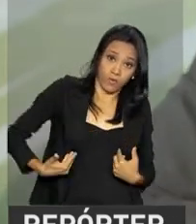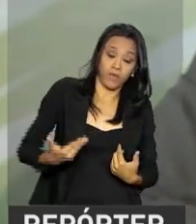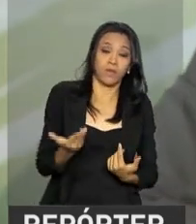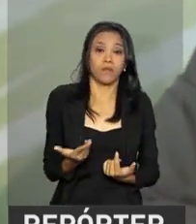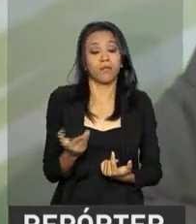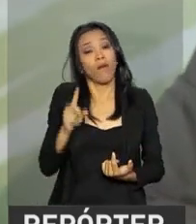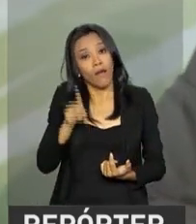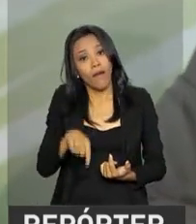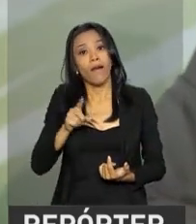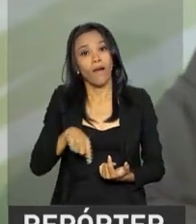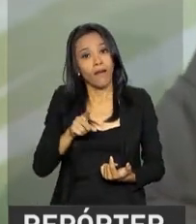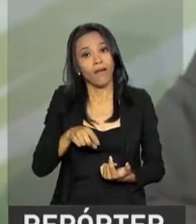é uma decisão equivocada